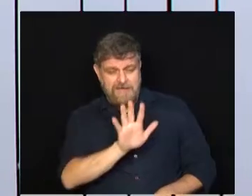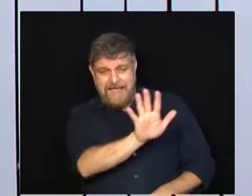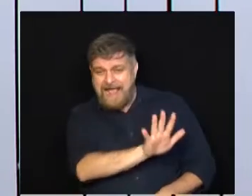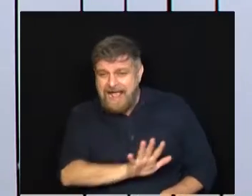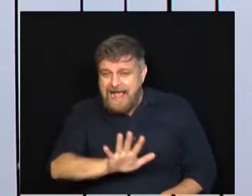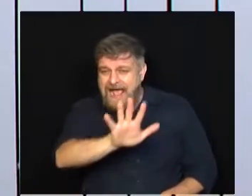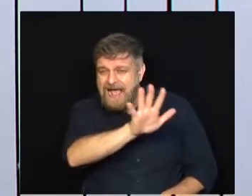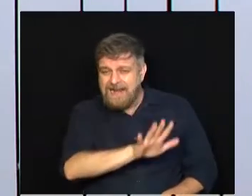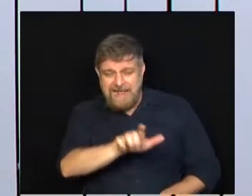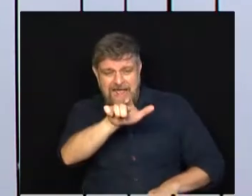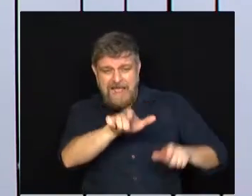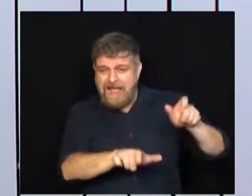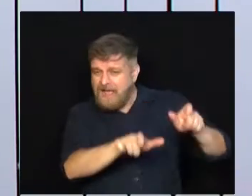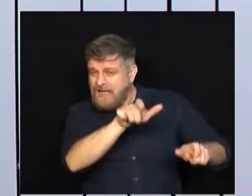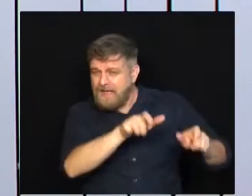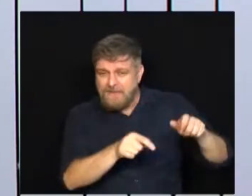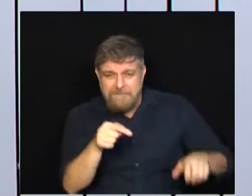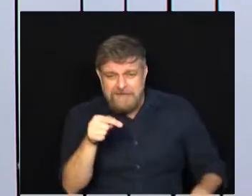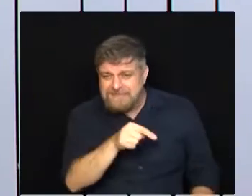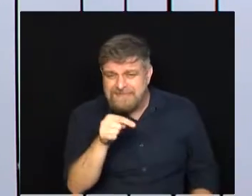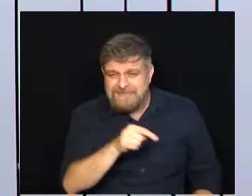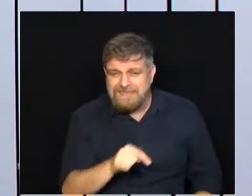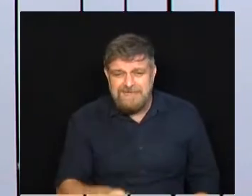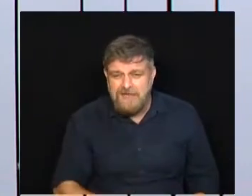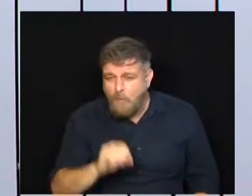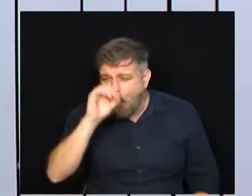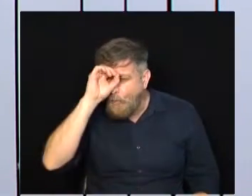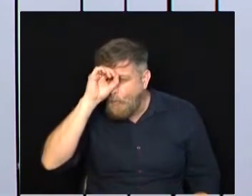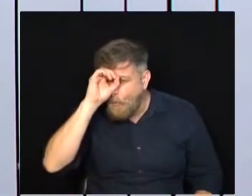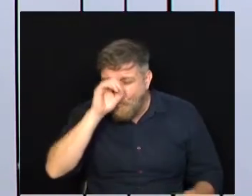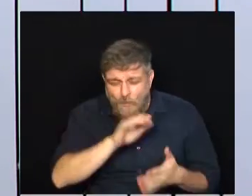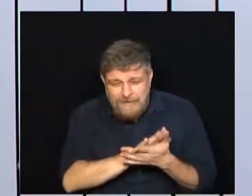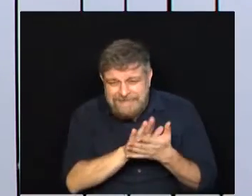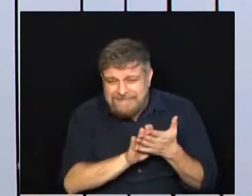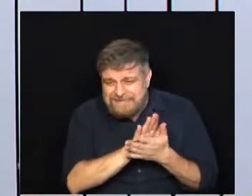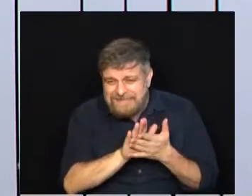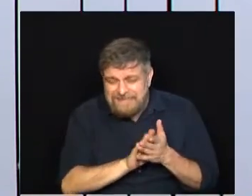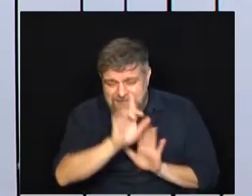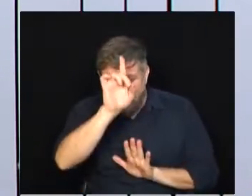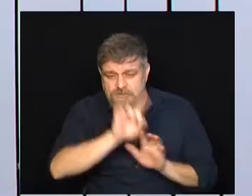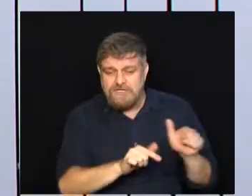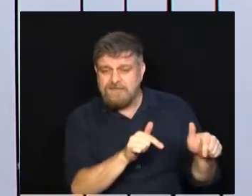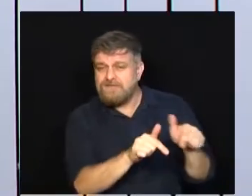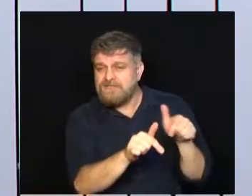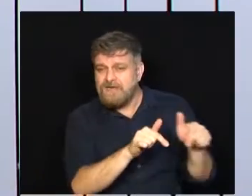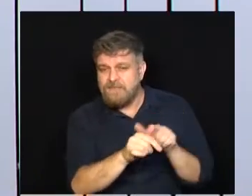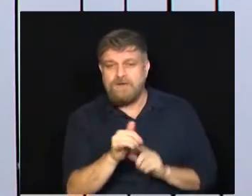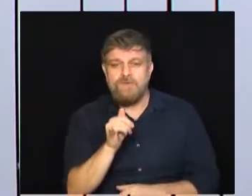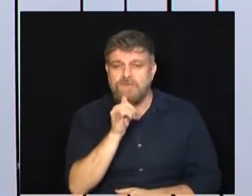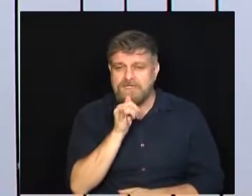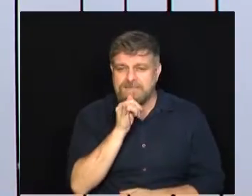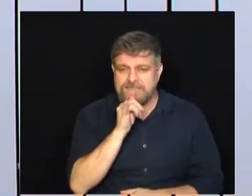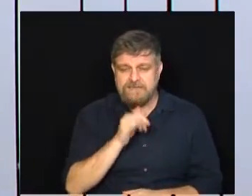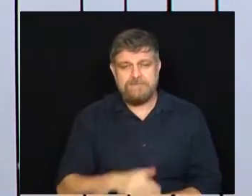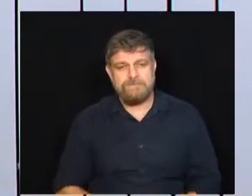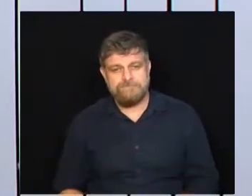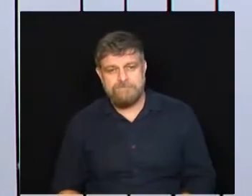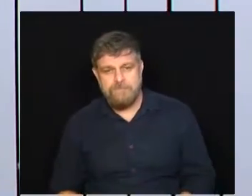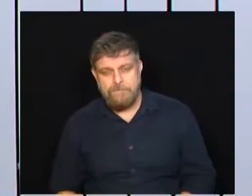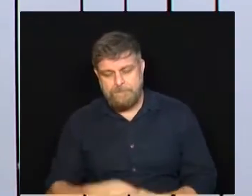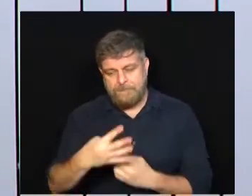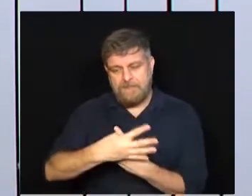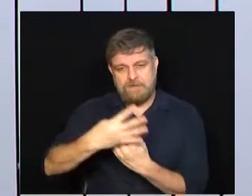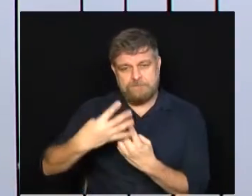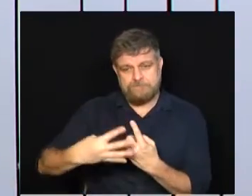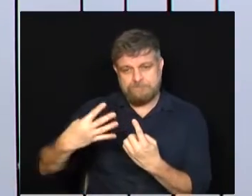que sequer têm acesso minimamente ao direito trabalhista, por exemplo, aqueles